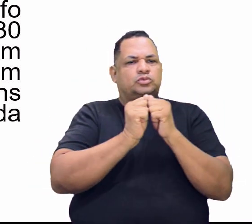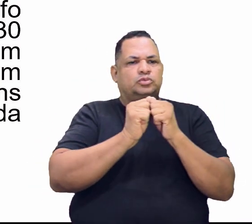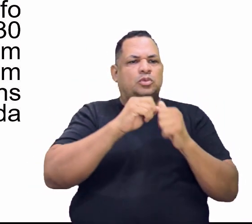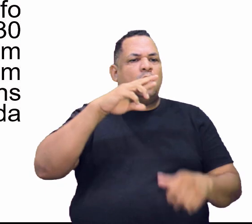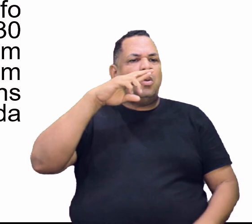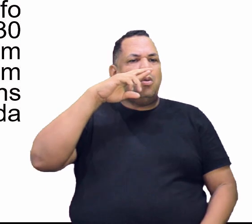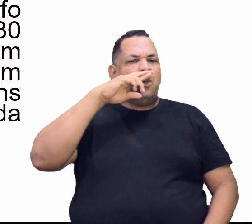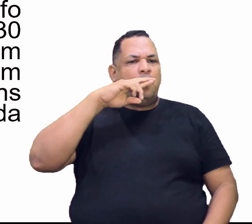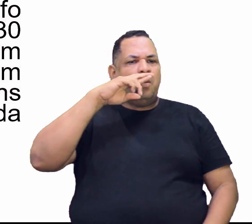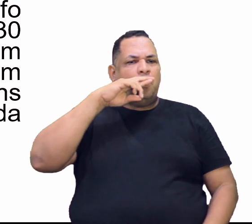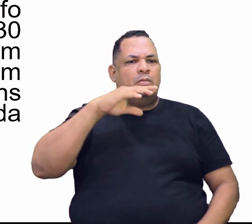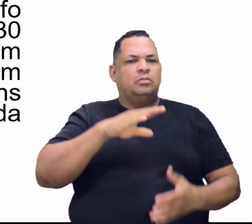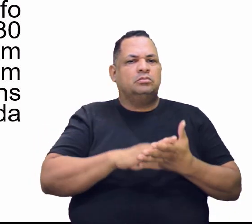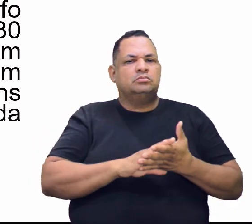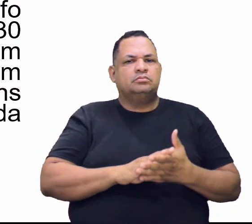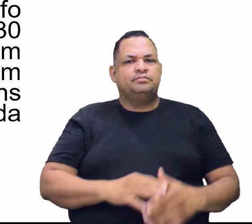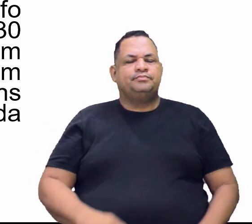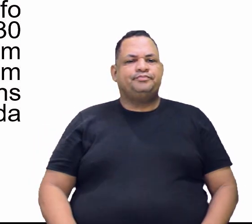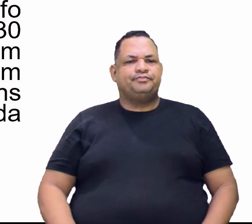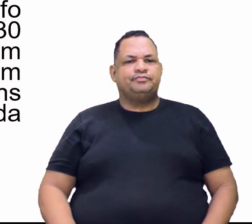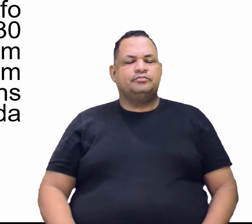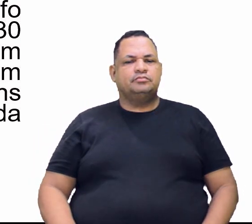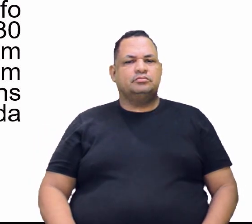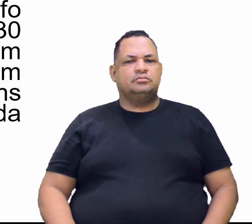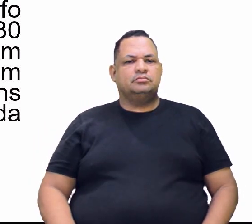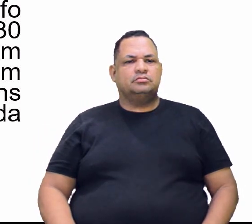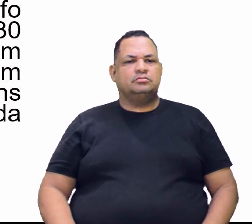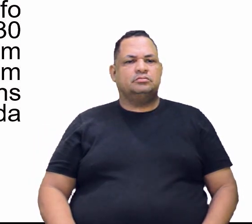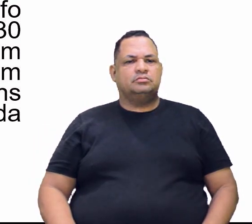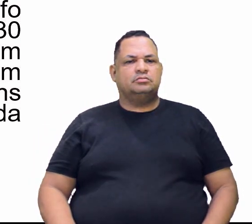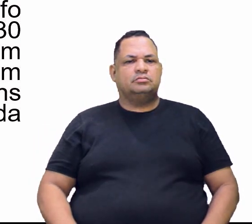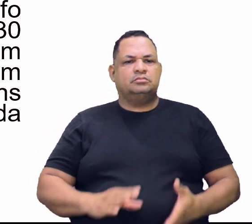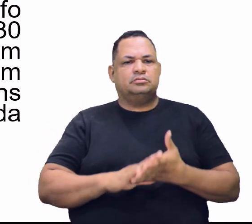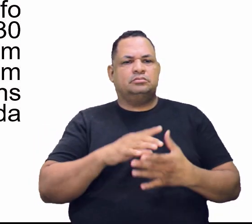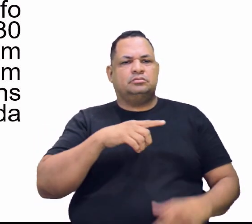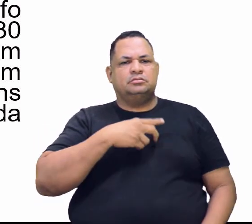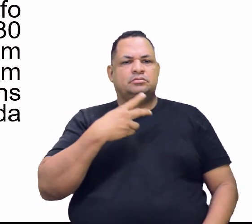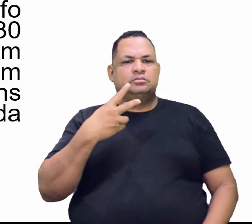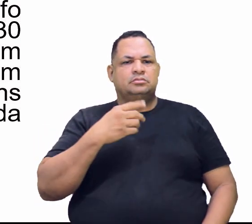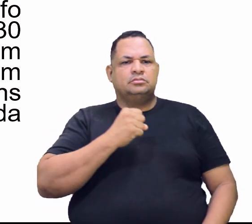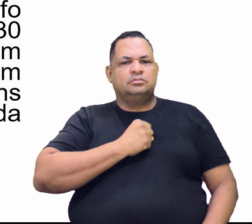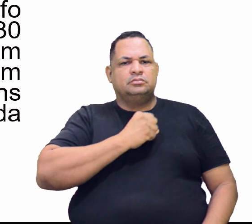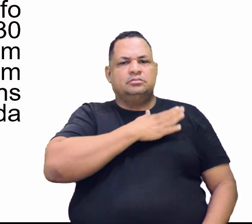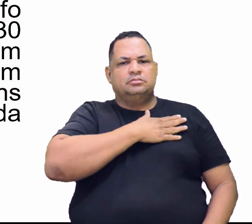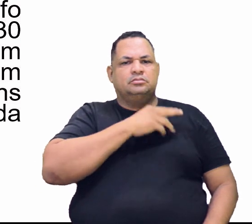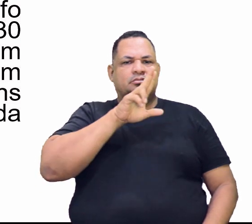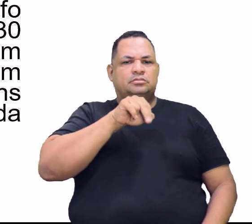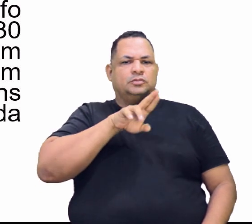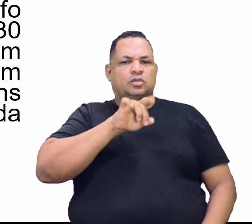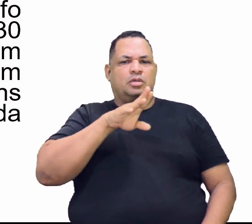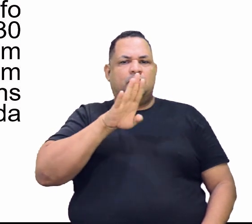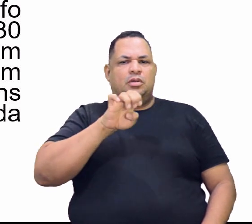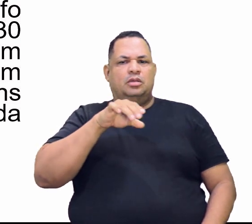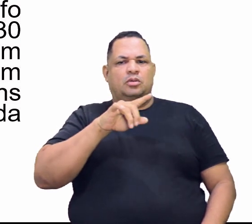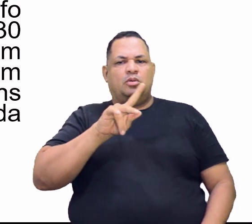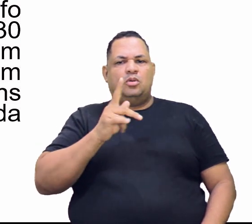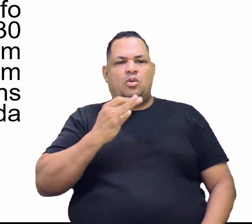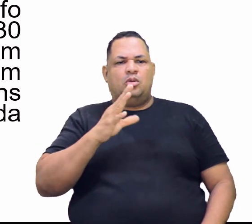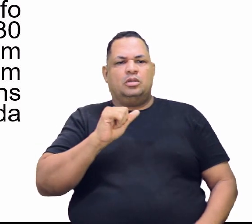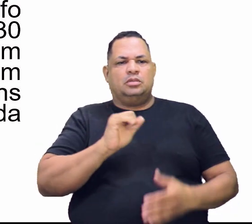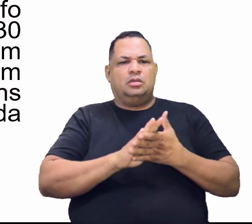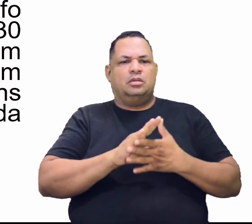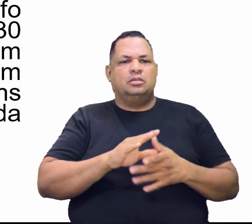Julho, agosto, setembro, outubro, novembro. 4 meses. A coluna voltou a percorrer